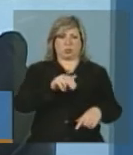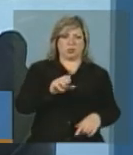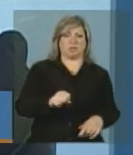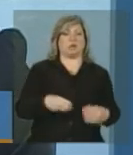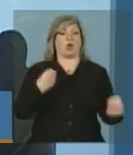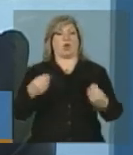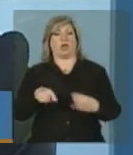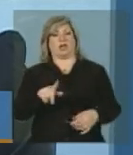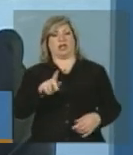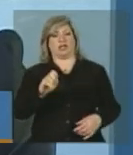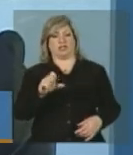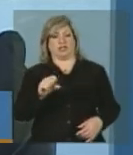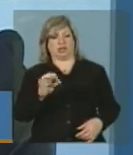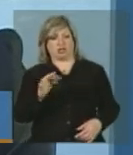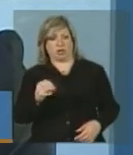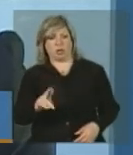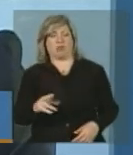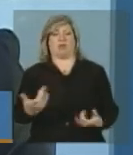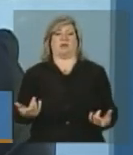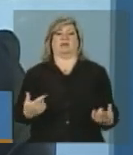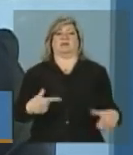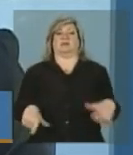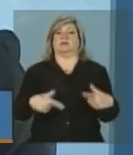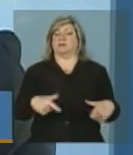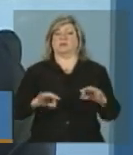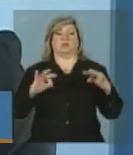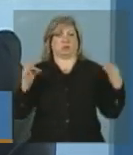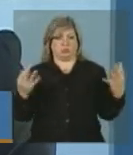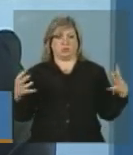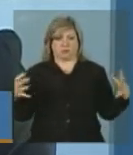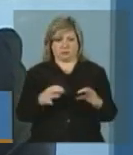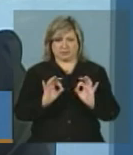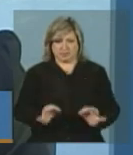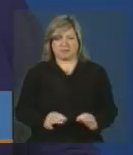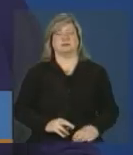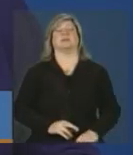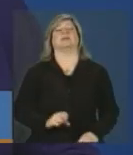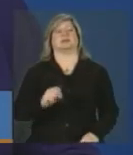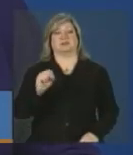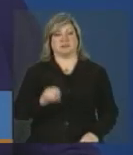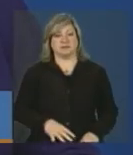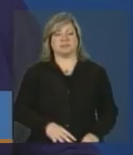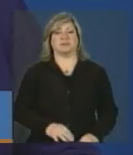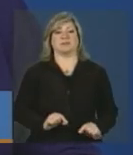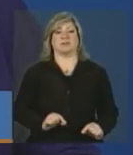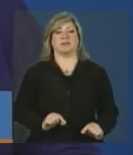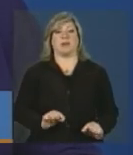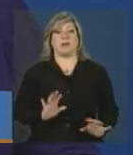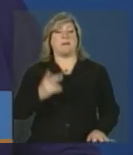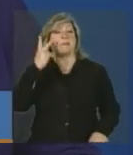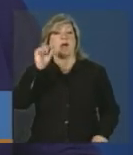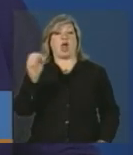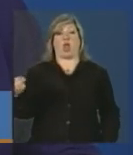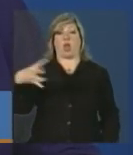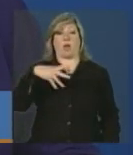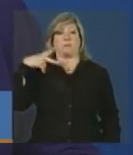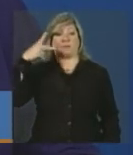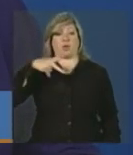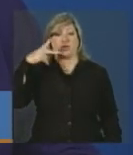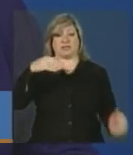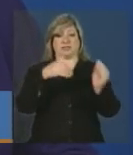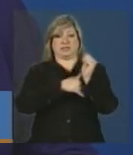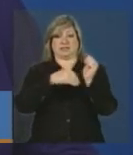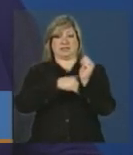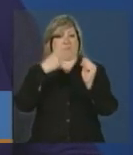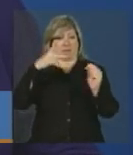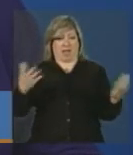para essa forma de atualização e de inclusão desses dados. Isso. Agora, para a nova política de senhas, para esse